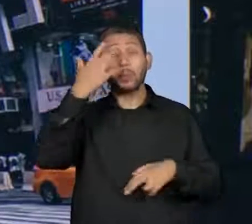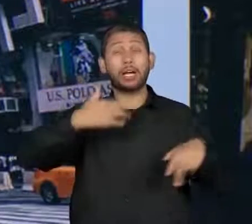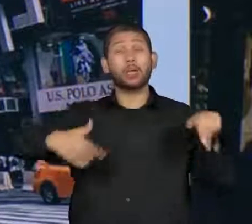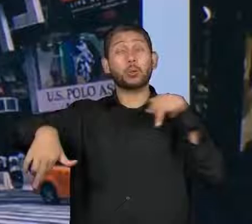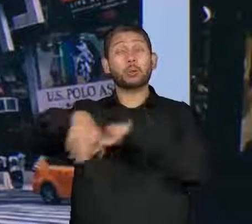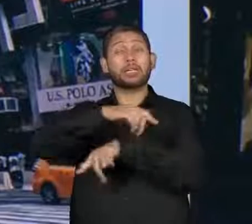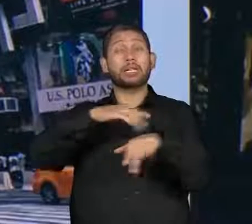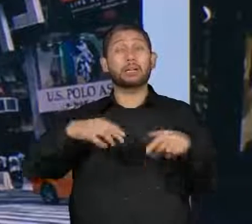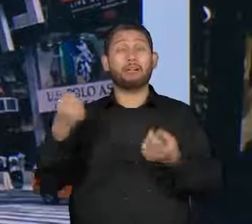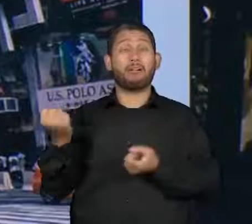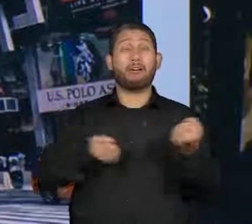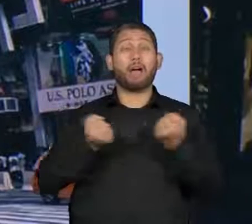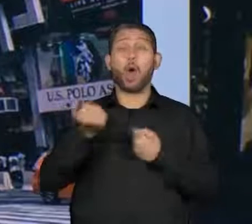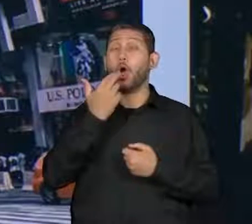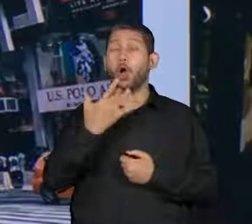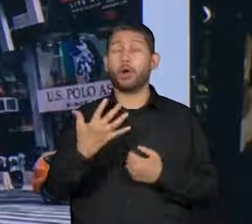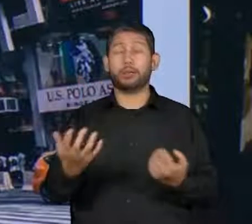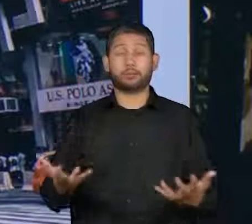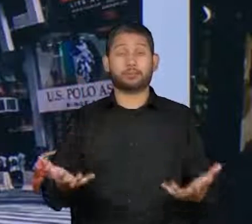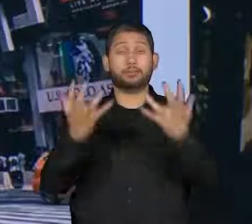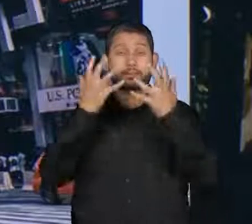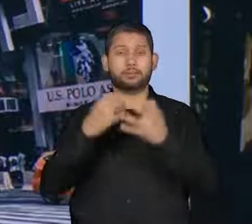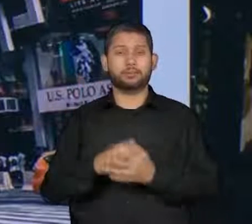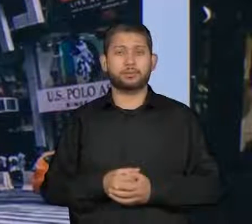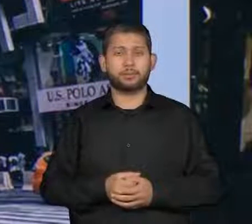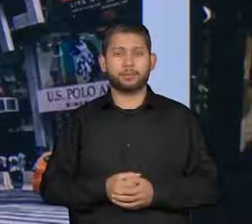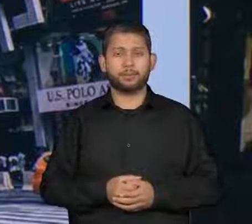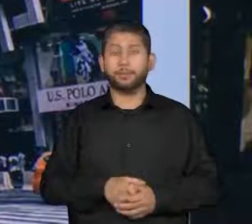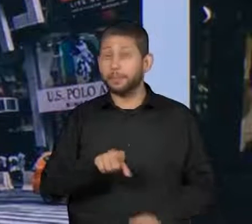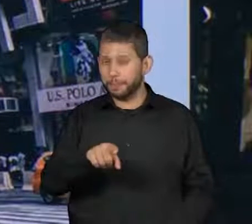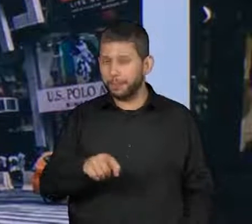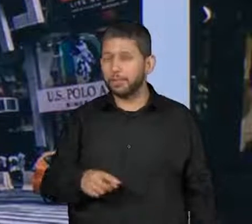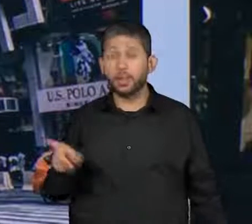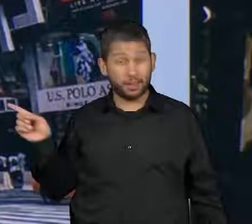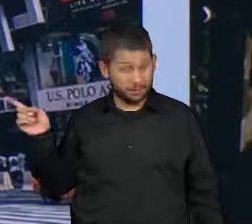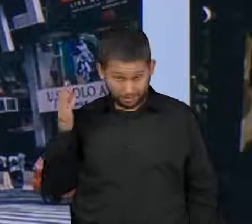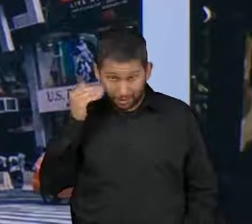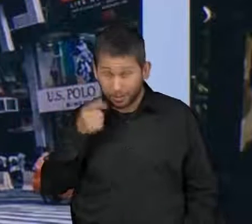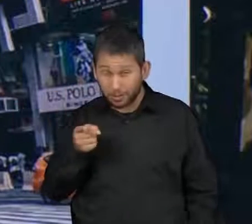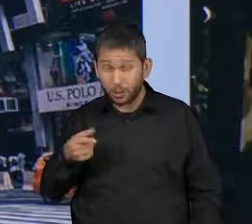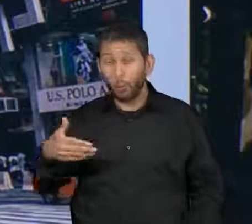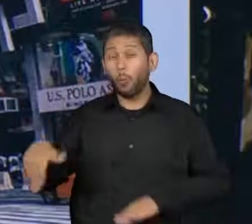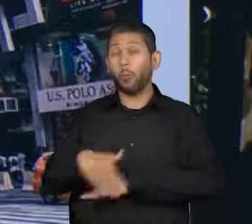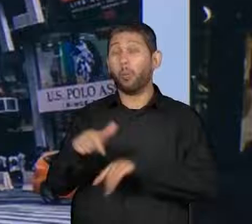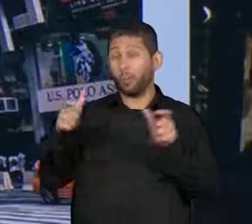os carros. Imagina essa imagem e o som, se você estivesse nesse local agora.